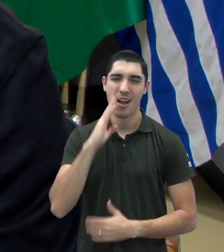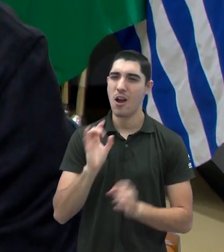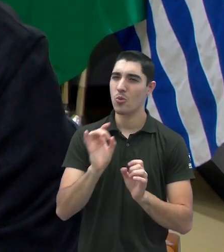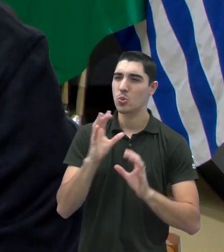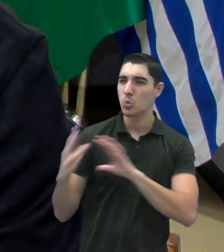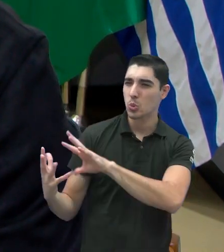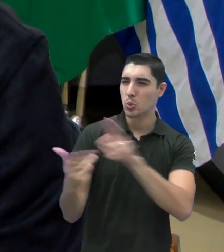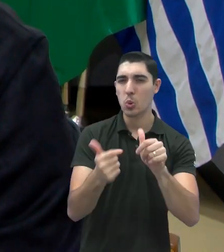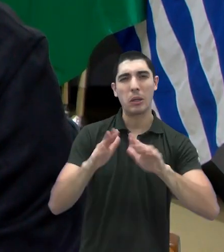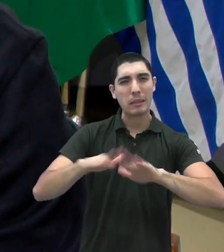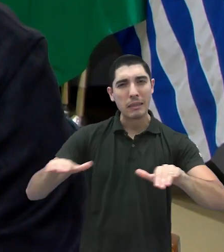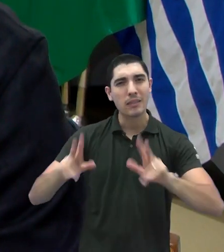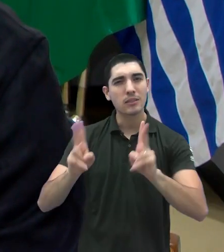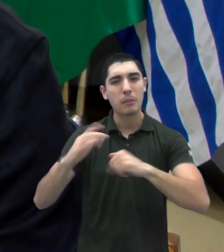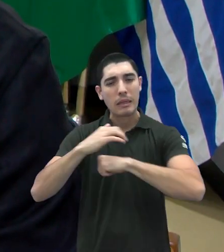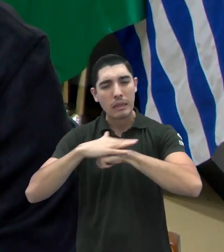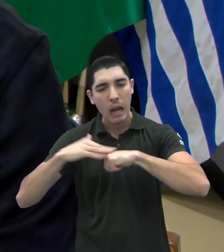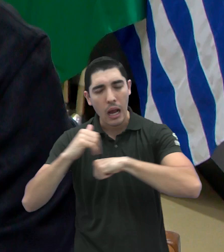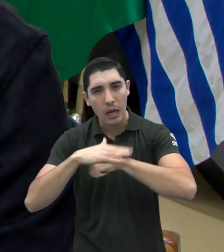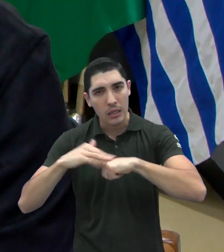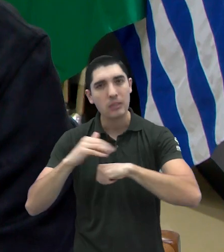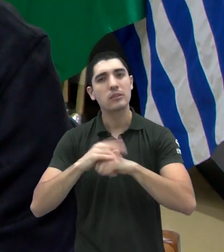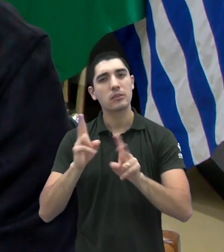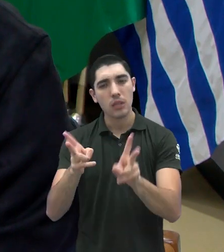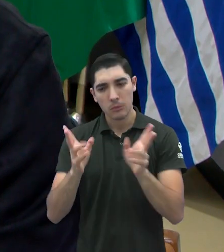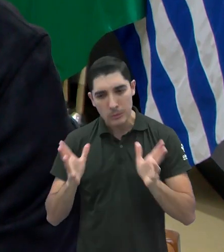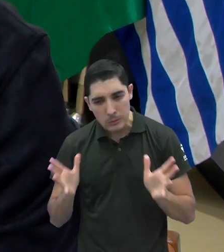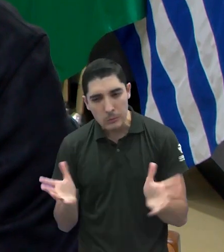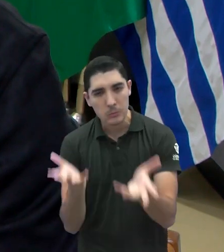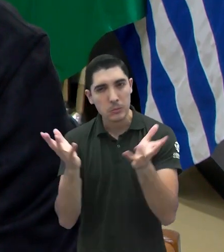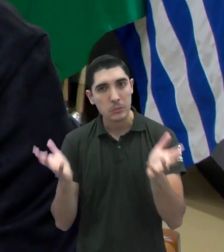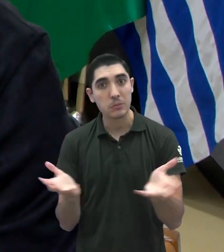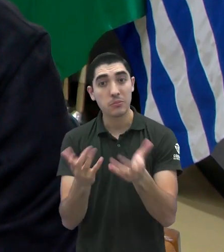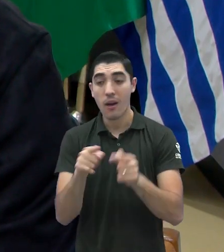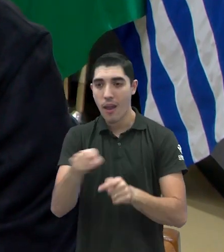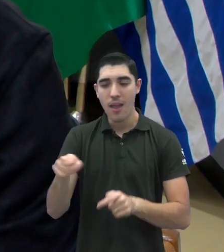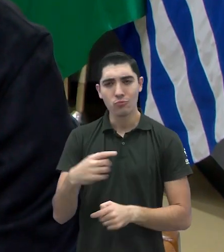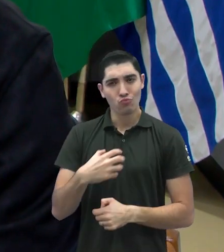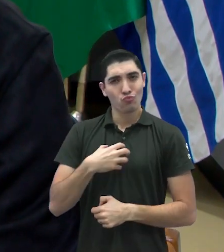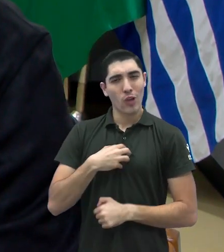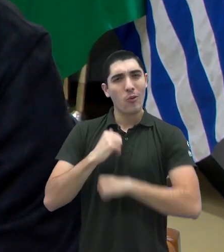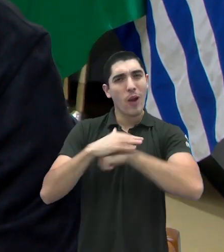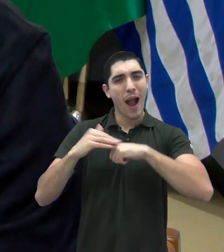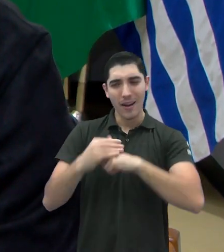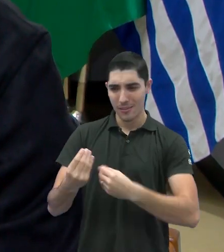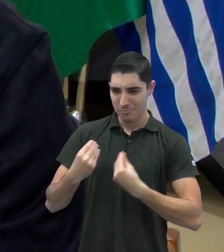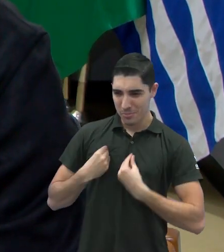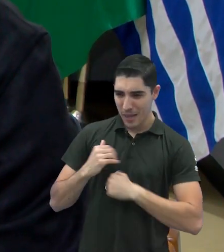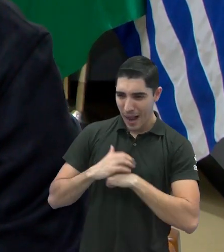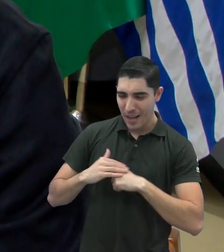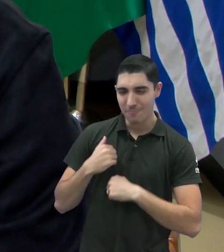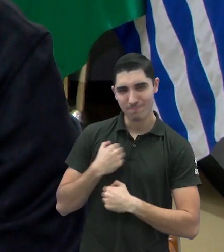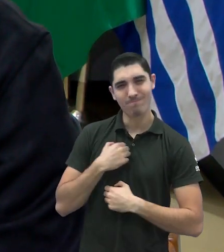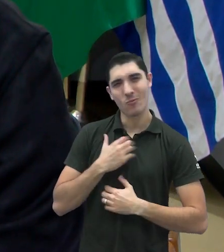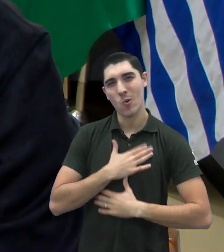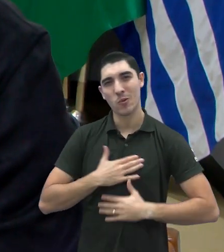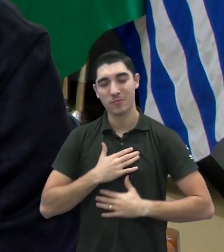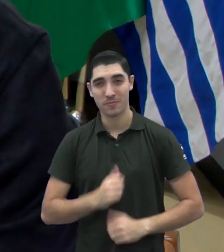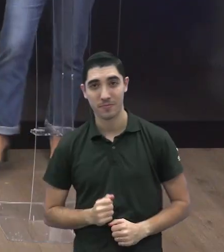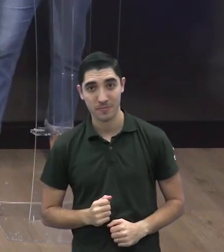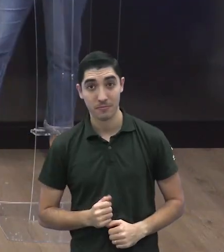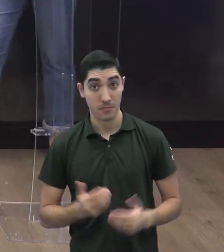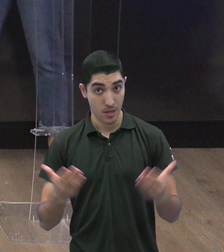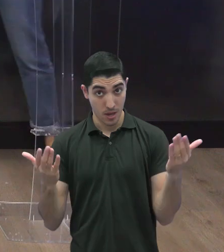carinho que todas as crianças têm, o incentivo, a forma que eles demonstram carinho a mim é gratificante